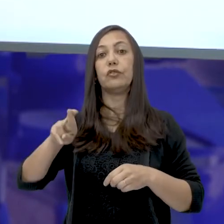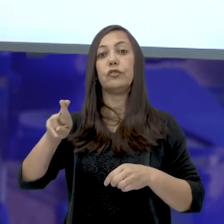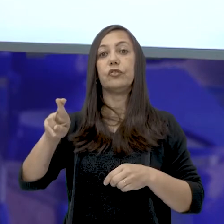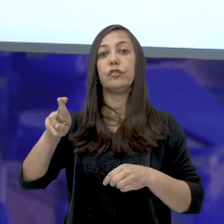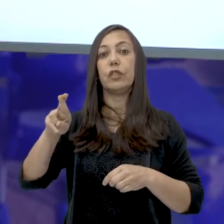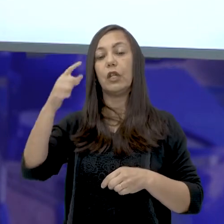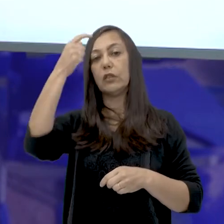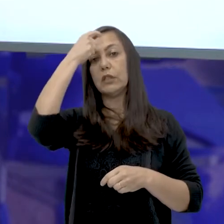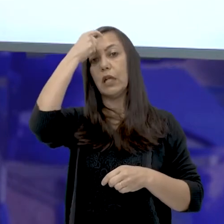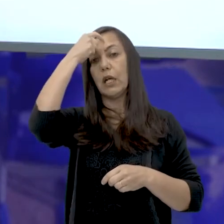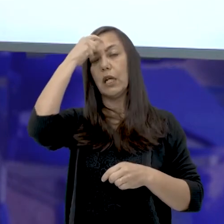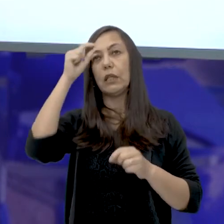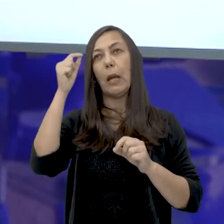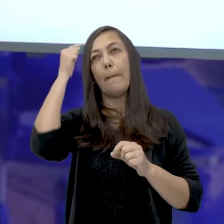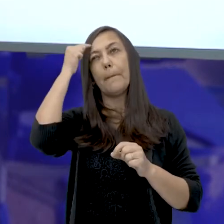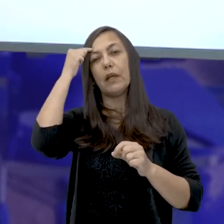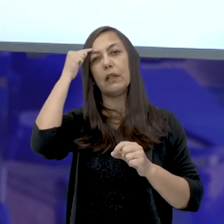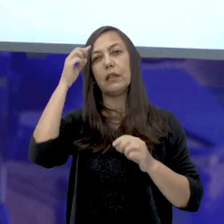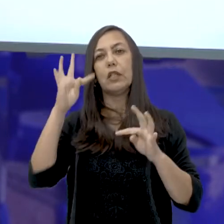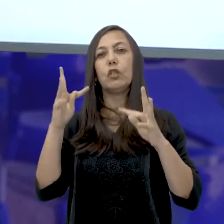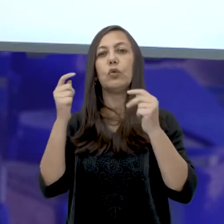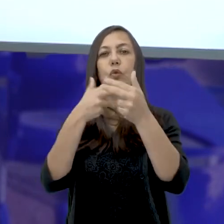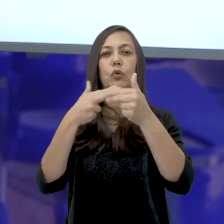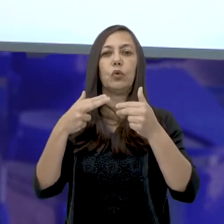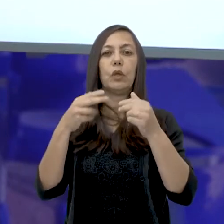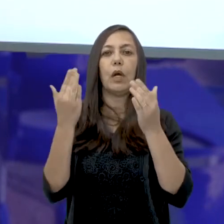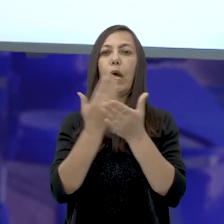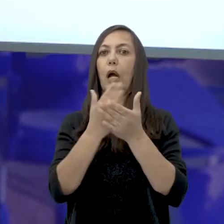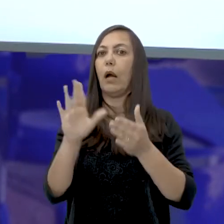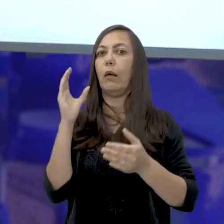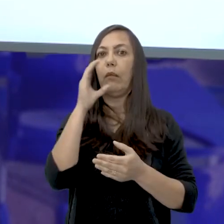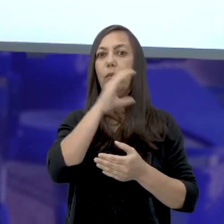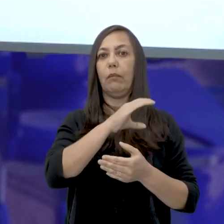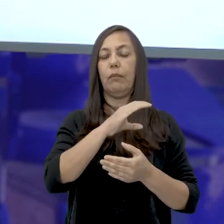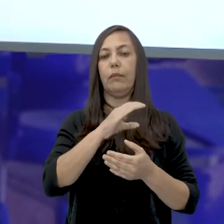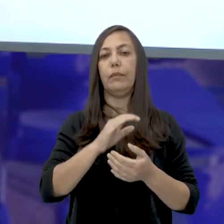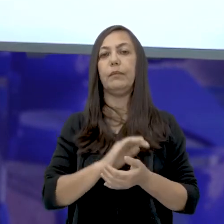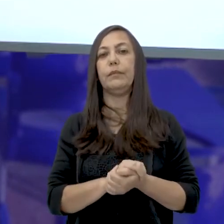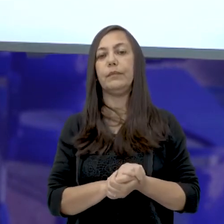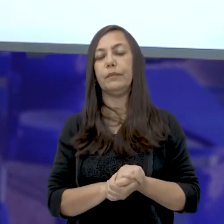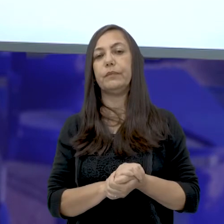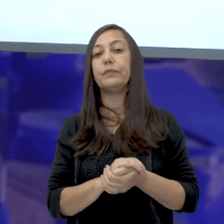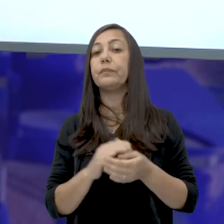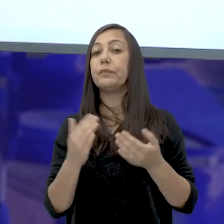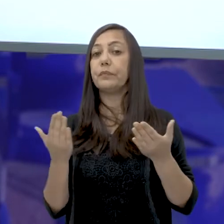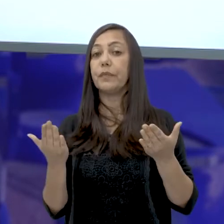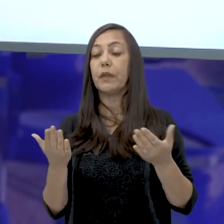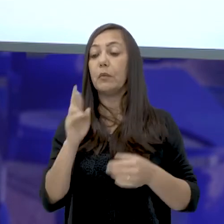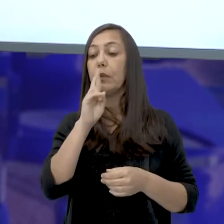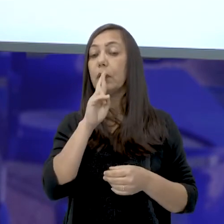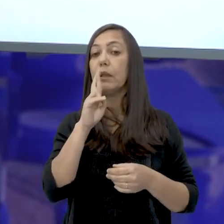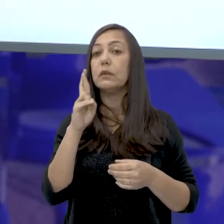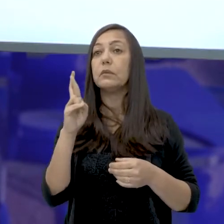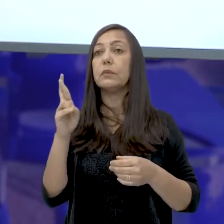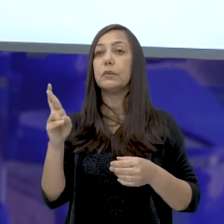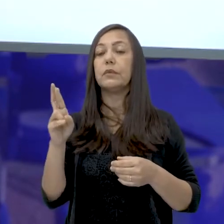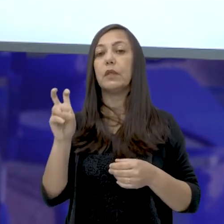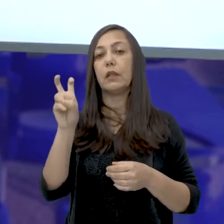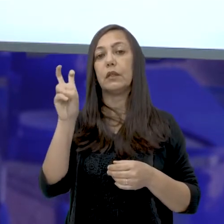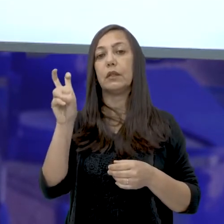algumas palavras-chave você pode se apegar e tentar ver uma melhor